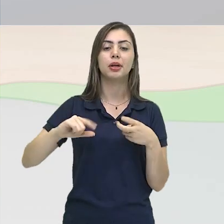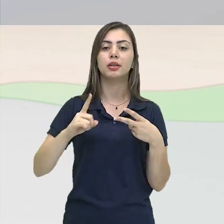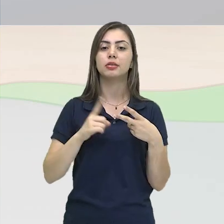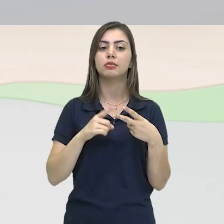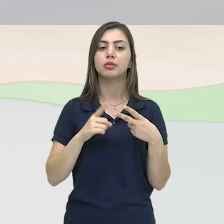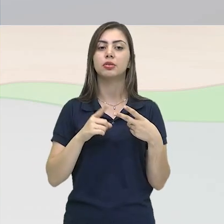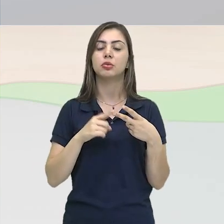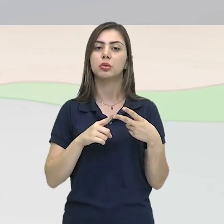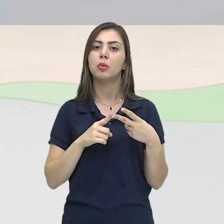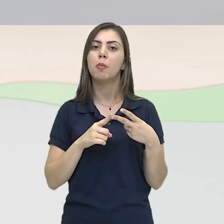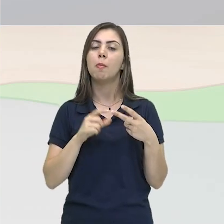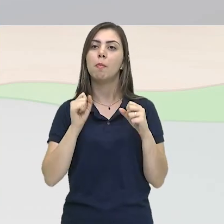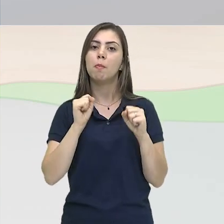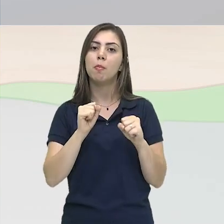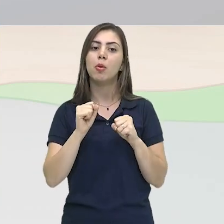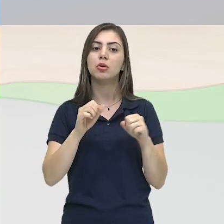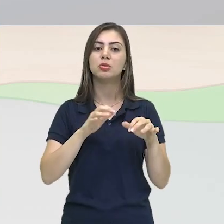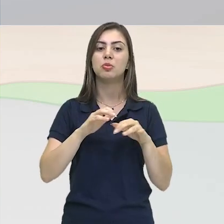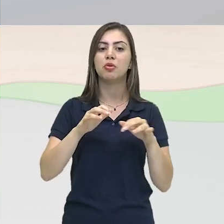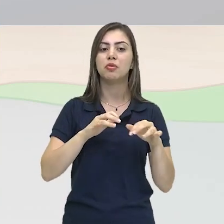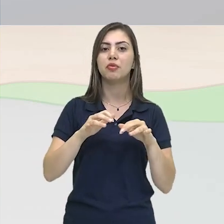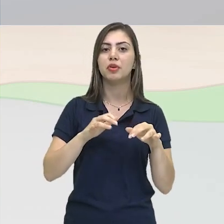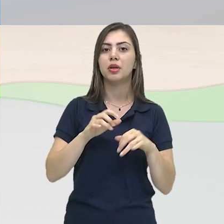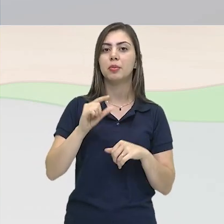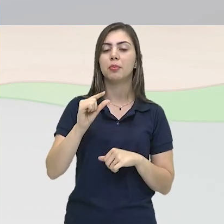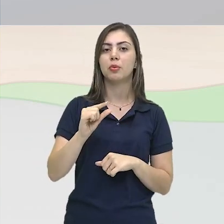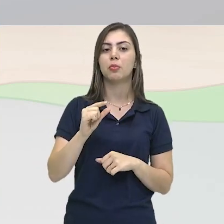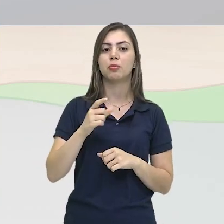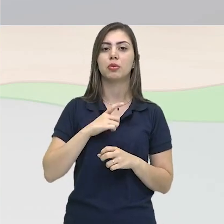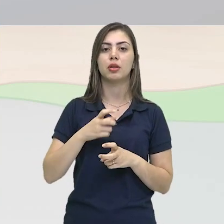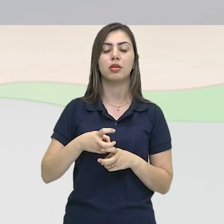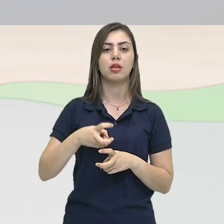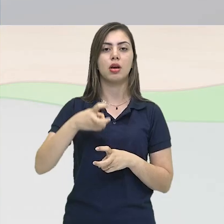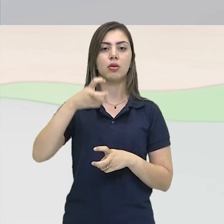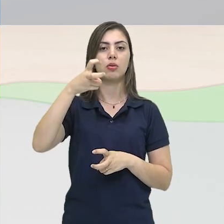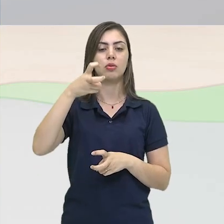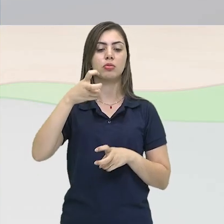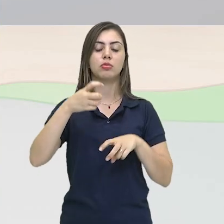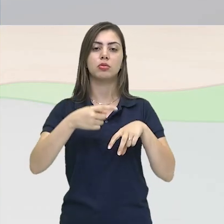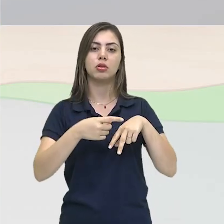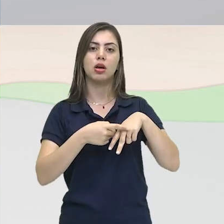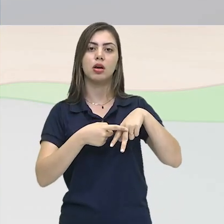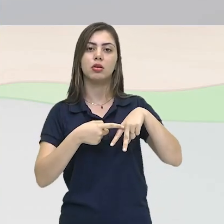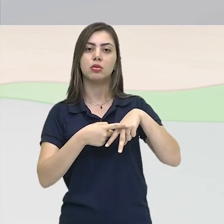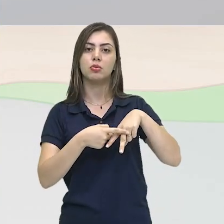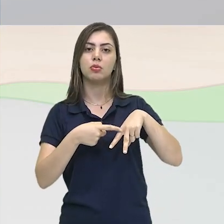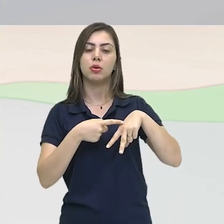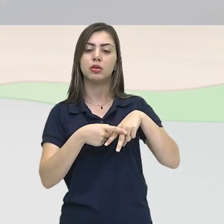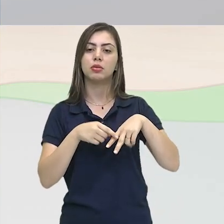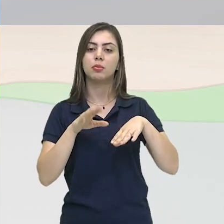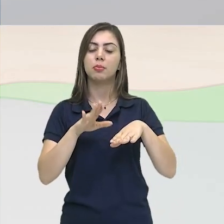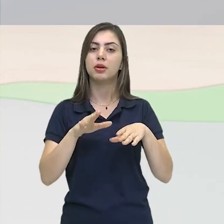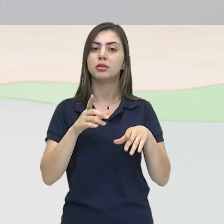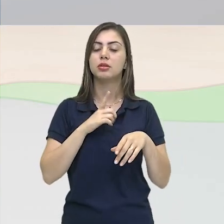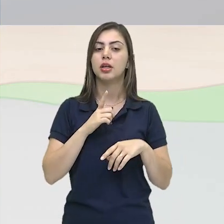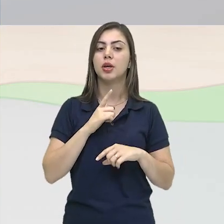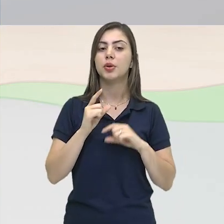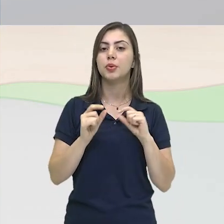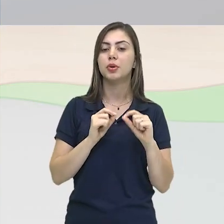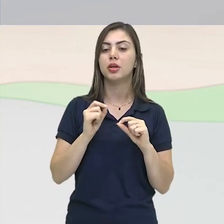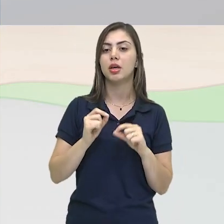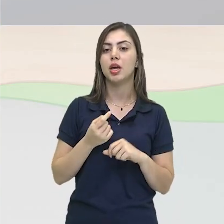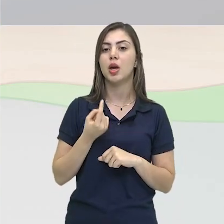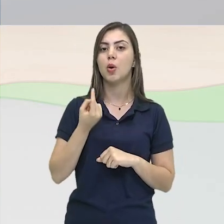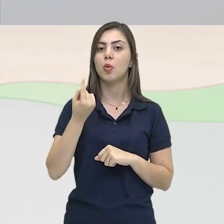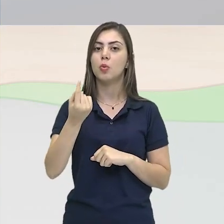que é semimóvel, como está na minha coluna e no meu quadril, e existe uma articulação